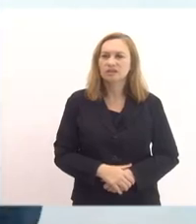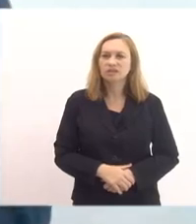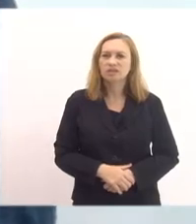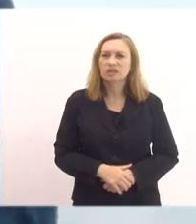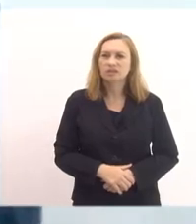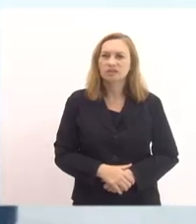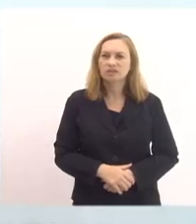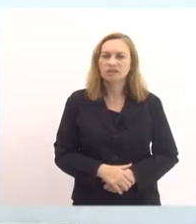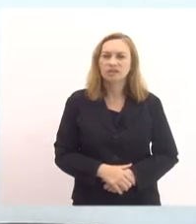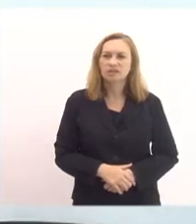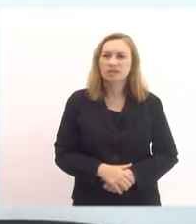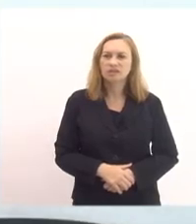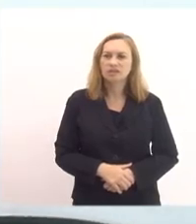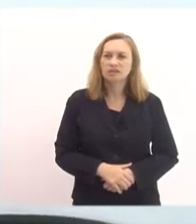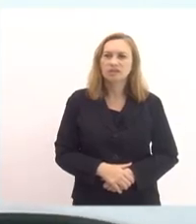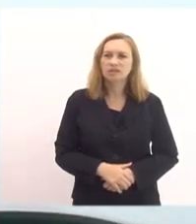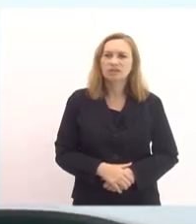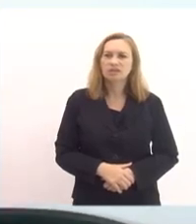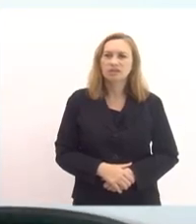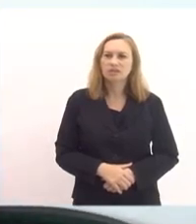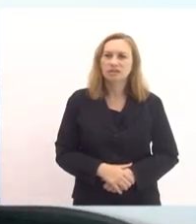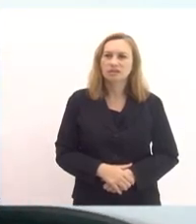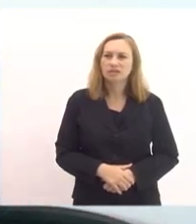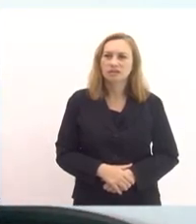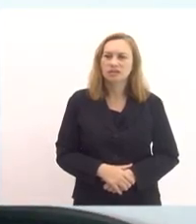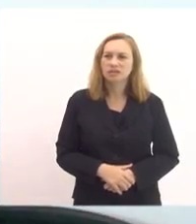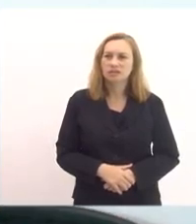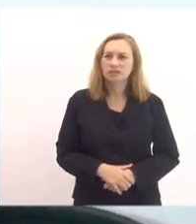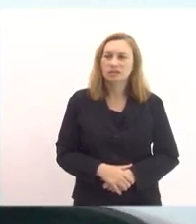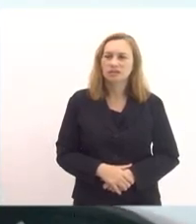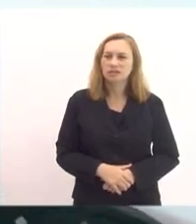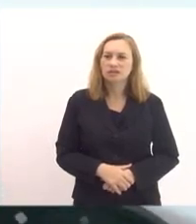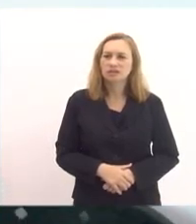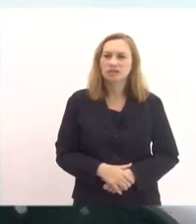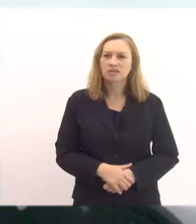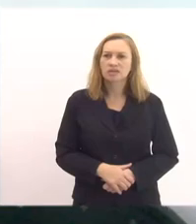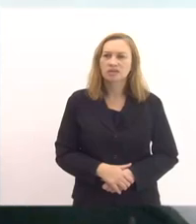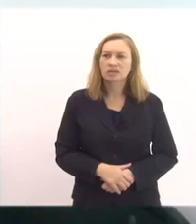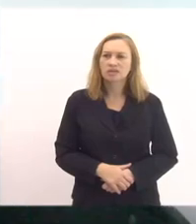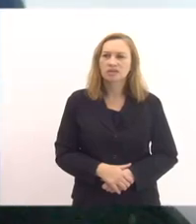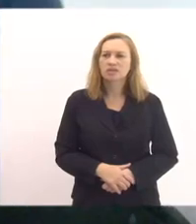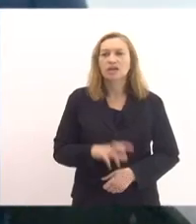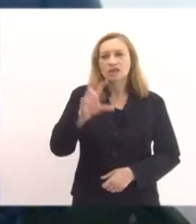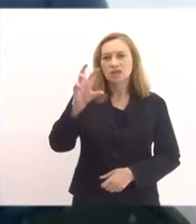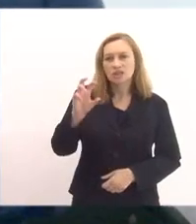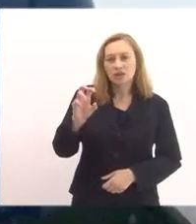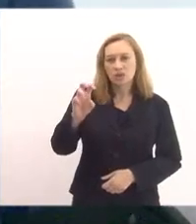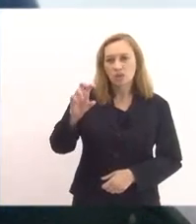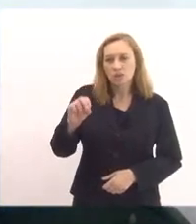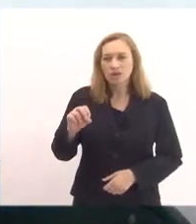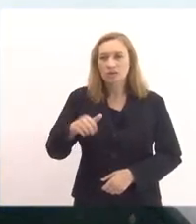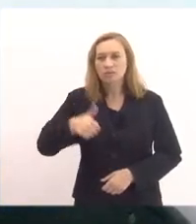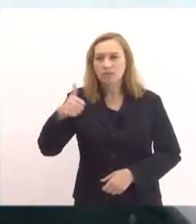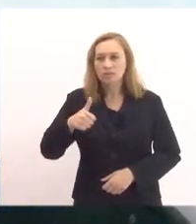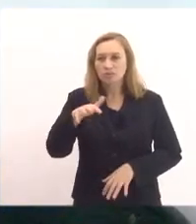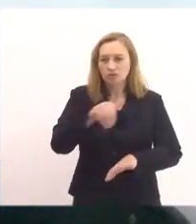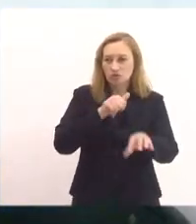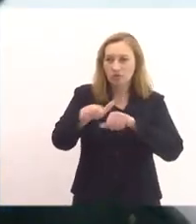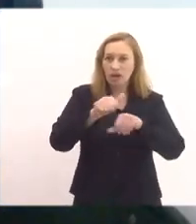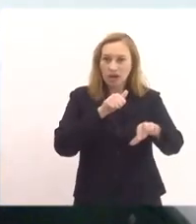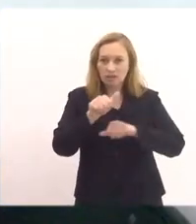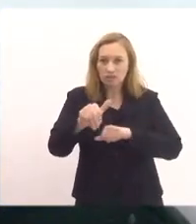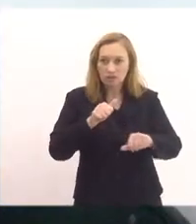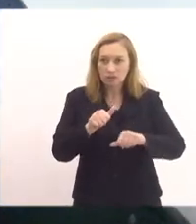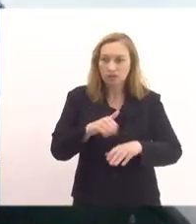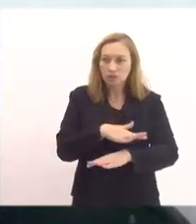Na primeira publicação, usando como testemunha, eu fiquei entre os 50 primeiros colocados. Né? Aquela nota que vem